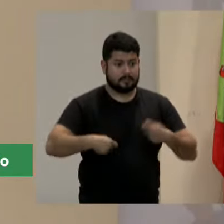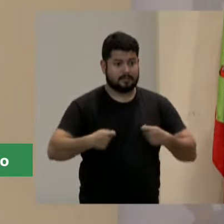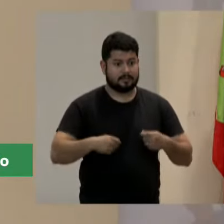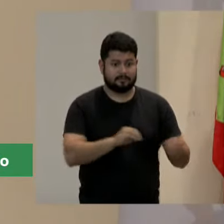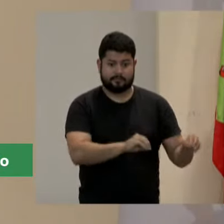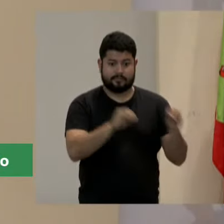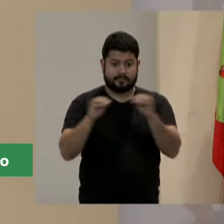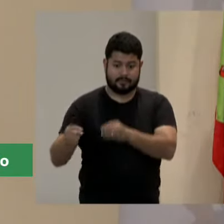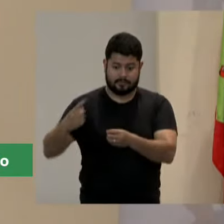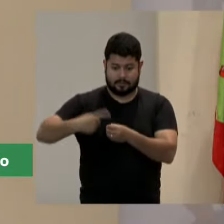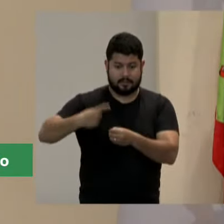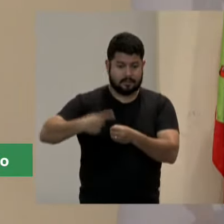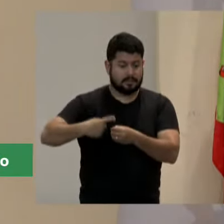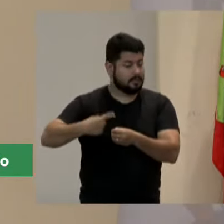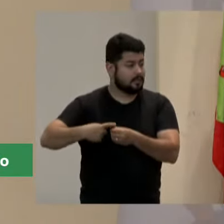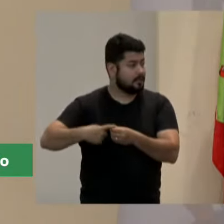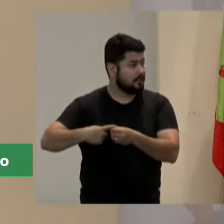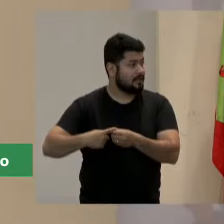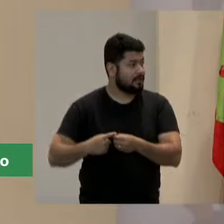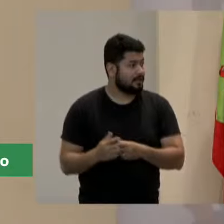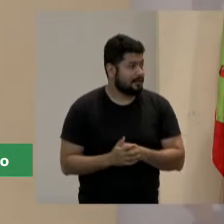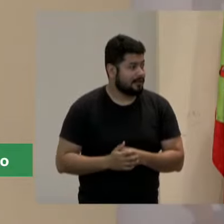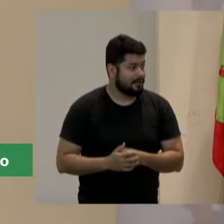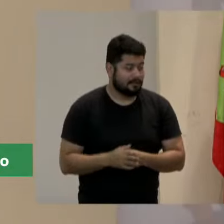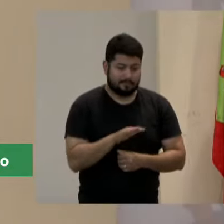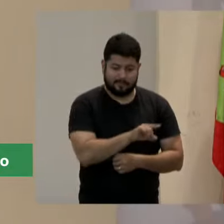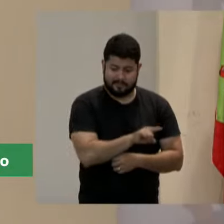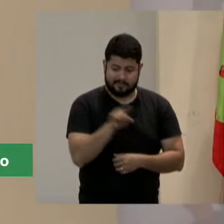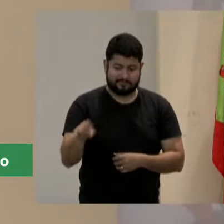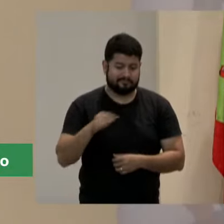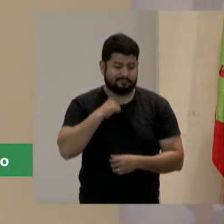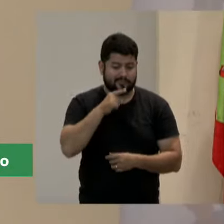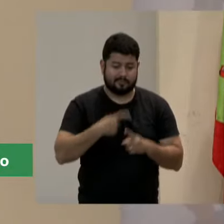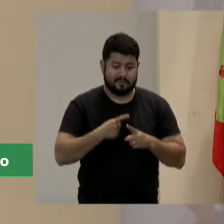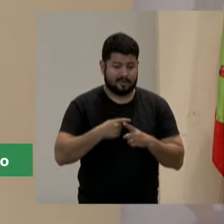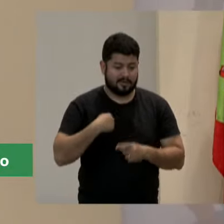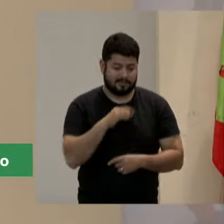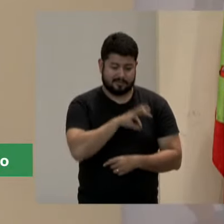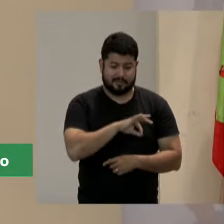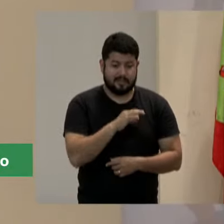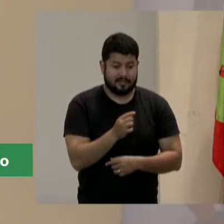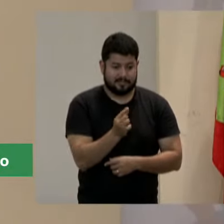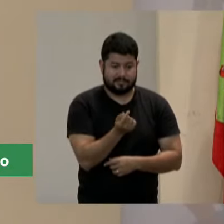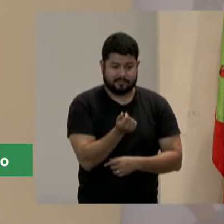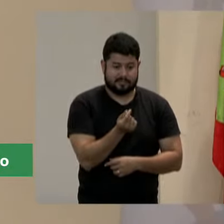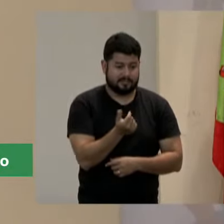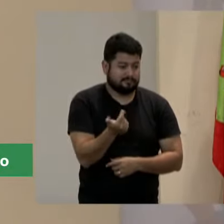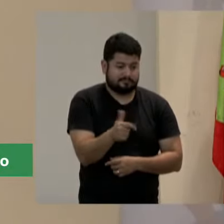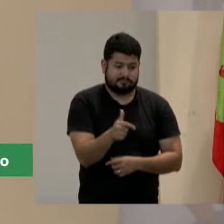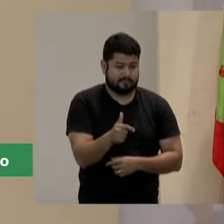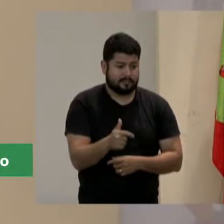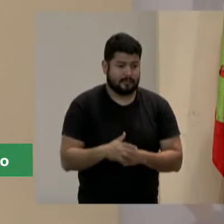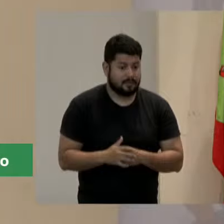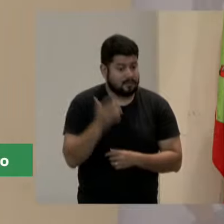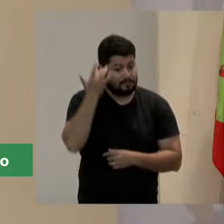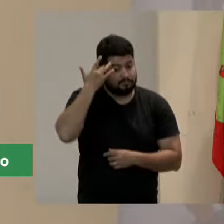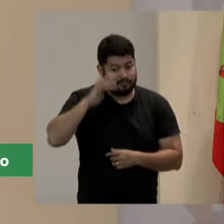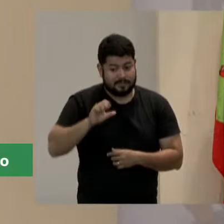Itaiobeiras. Só que você não vai, porque nós não temos condições de pagar para você. A não ser que você passar lá na escola